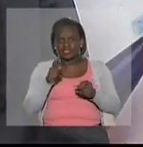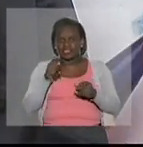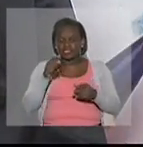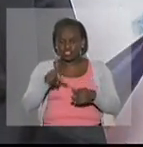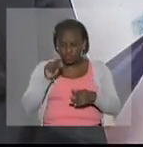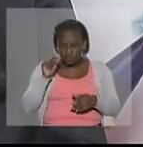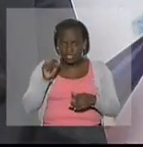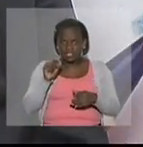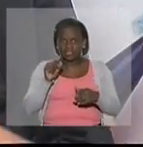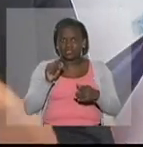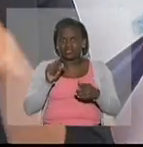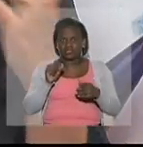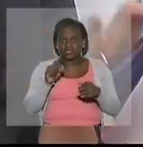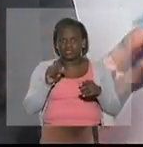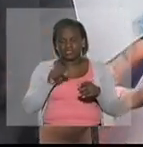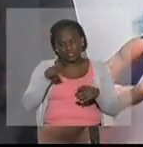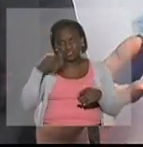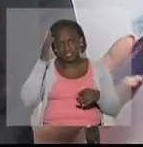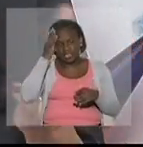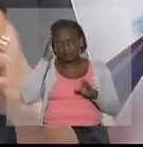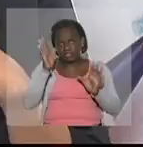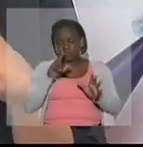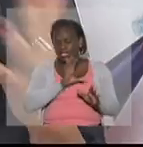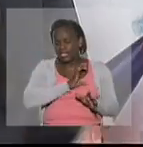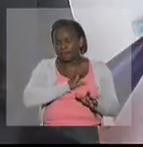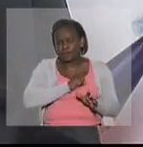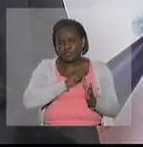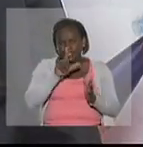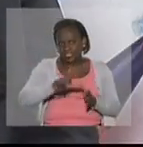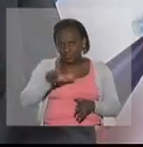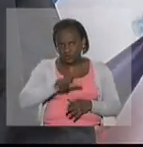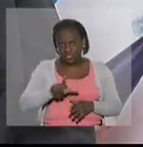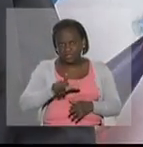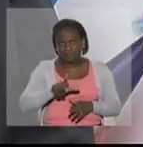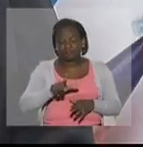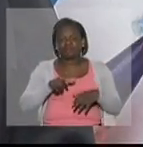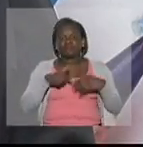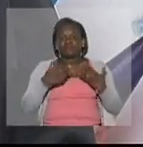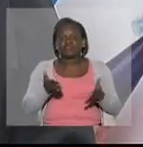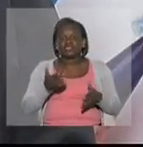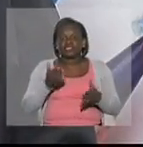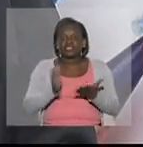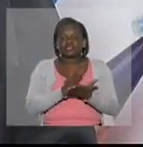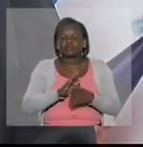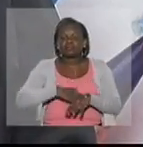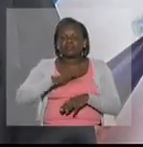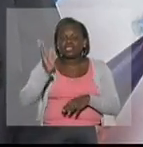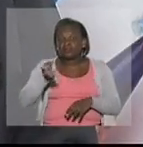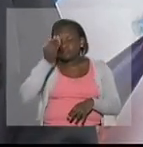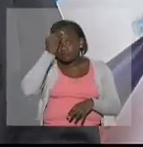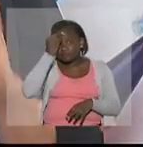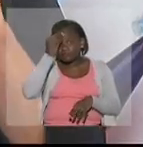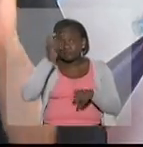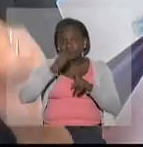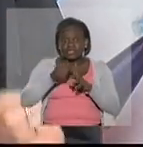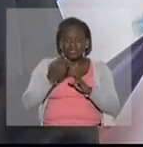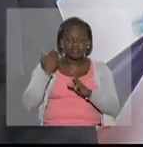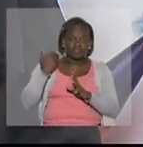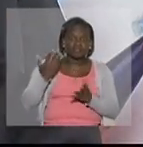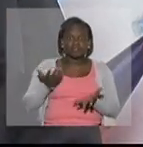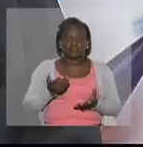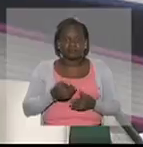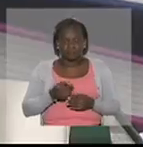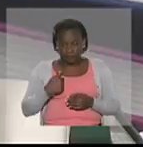que pela tua escolha e a gente já sabe você é apaixonada por literatura qual o livro que mais te marcou aí nos últimos